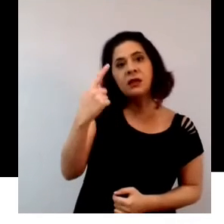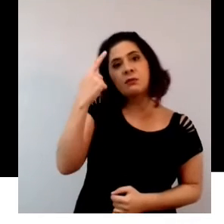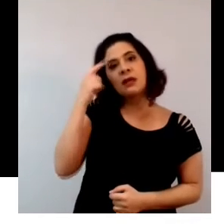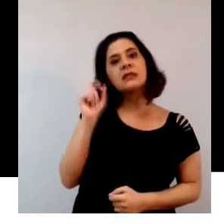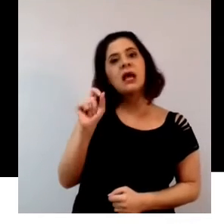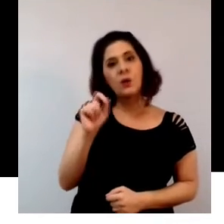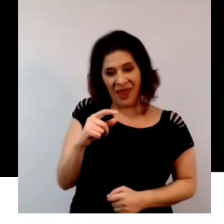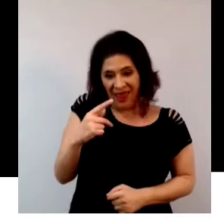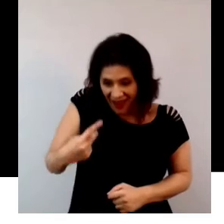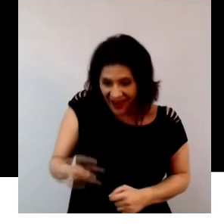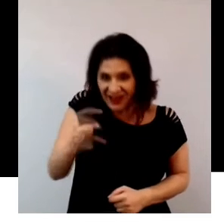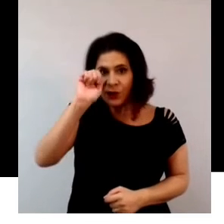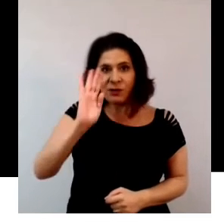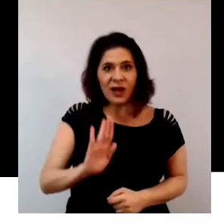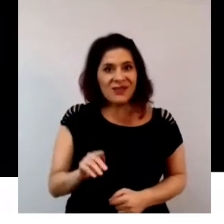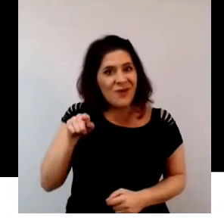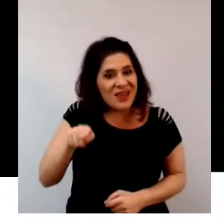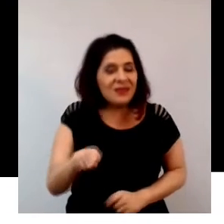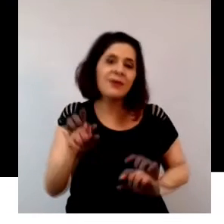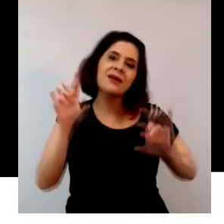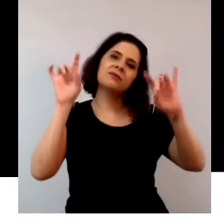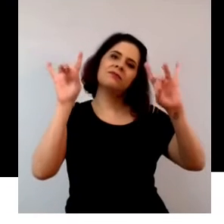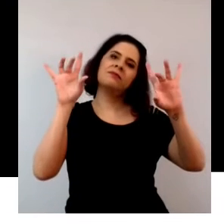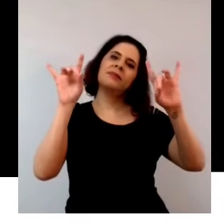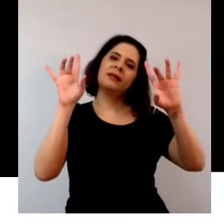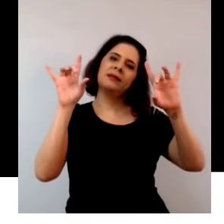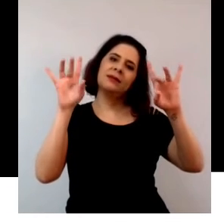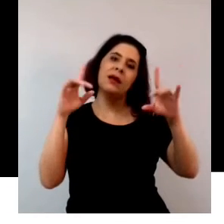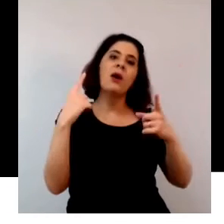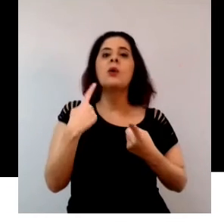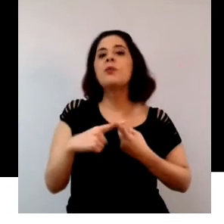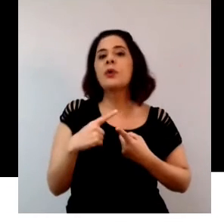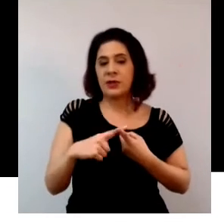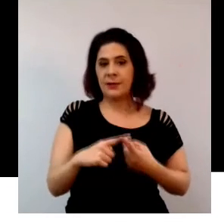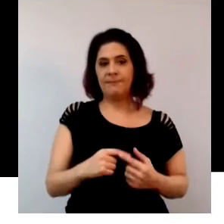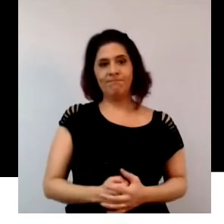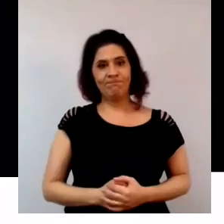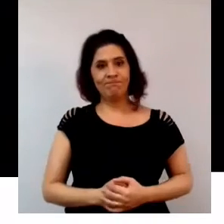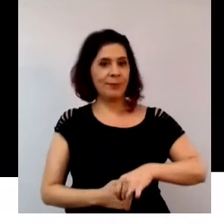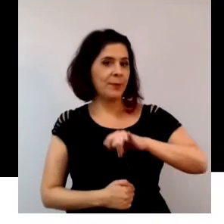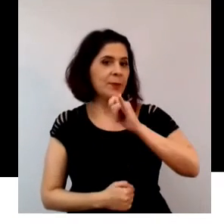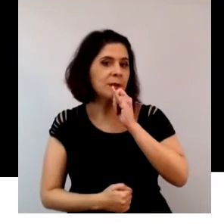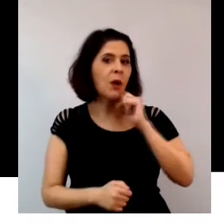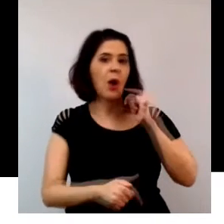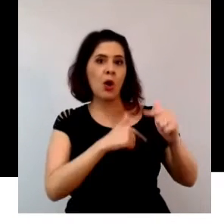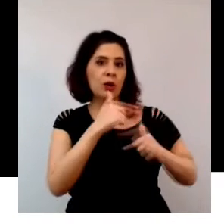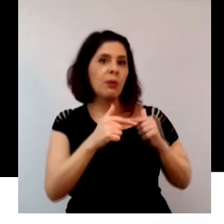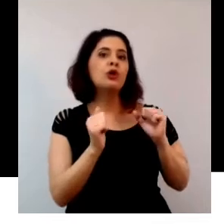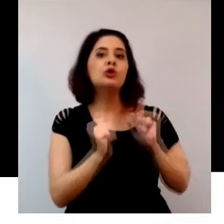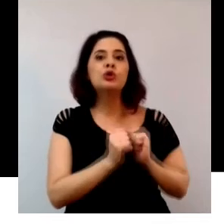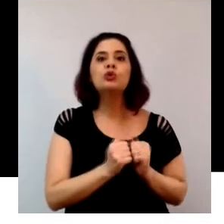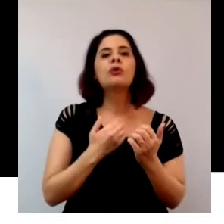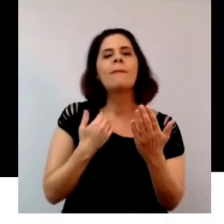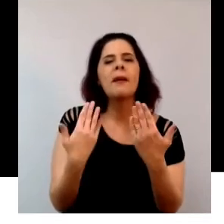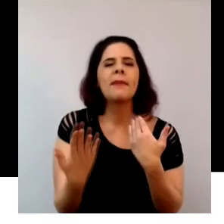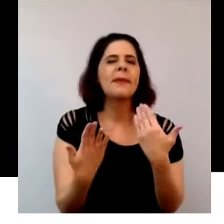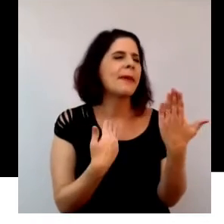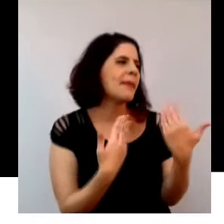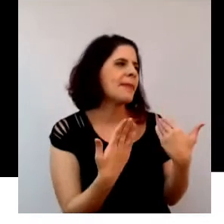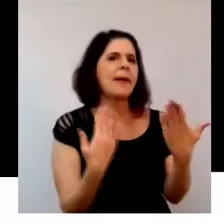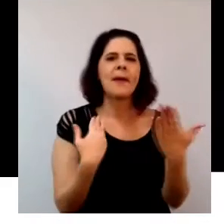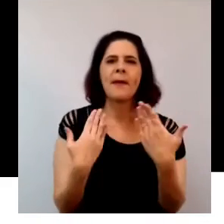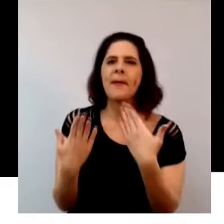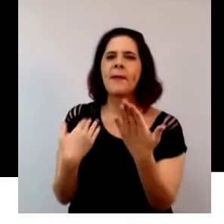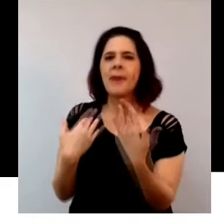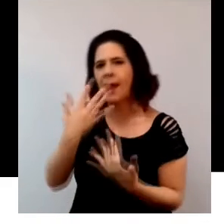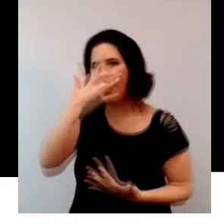Porque você vê que, né, eu trabalho falando com muitas pessoas o tempo inteiro, que são metodologias de conversas longas,